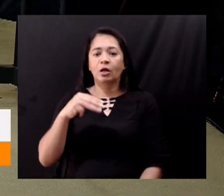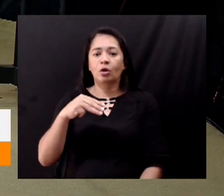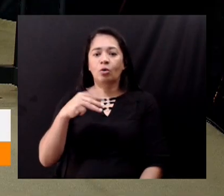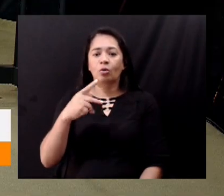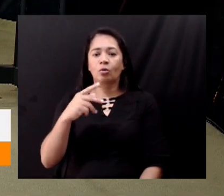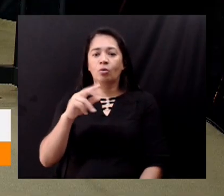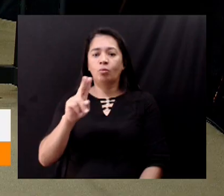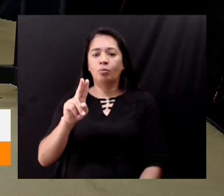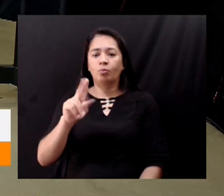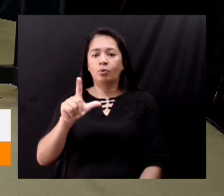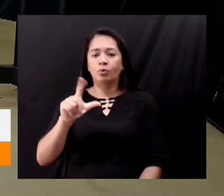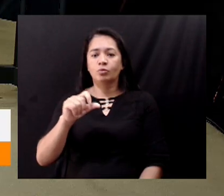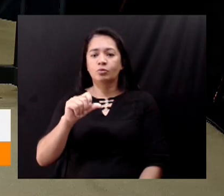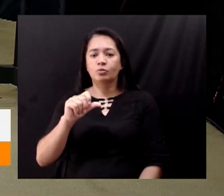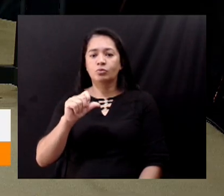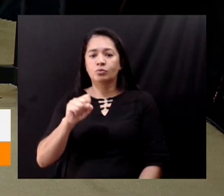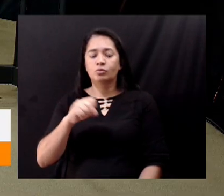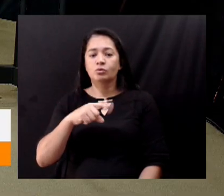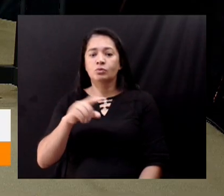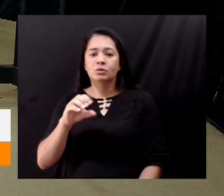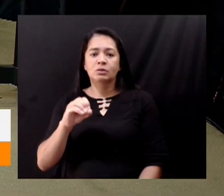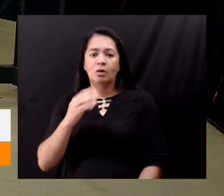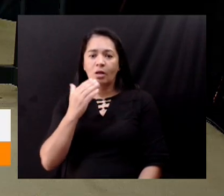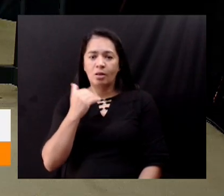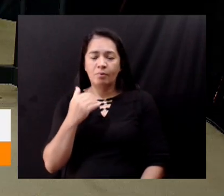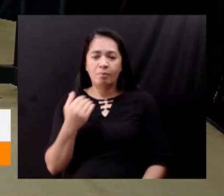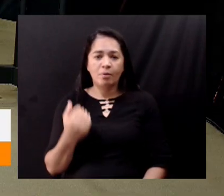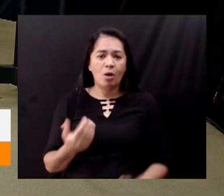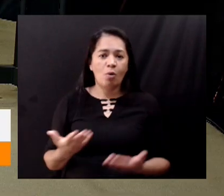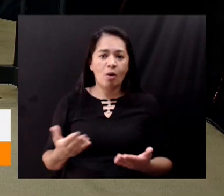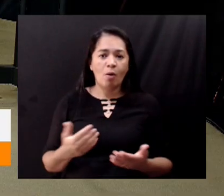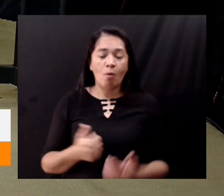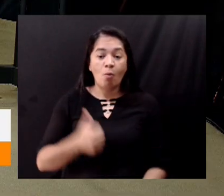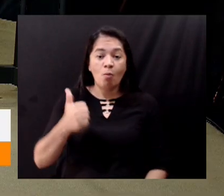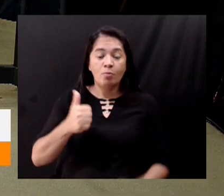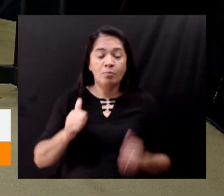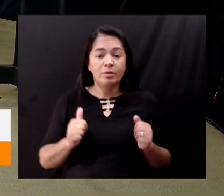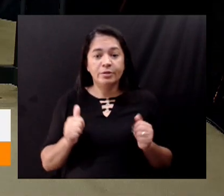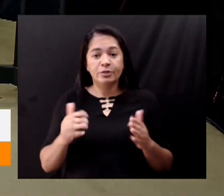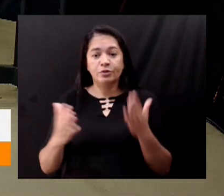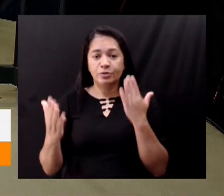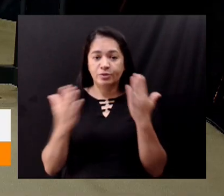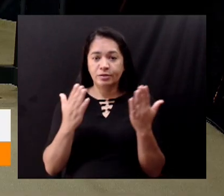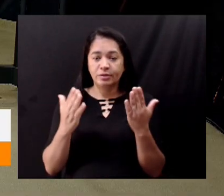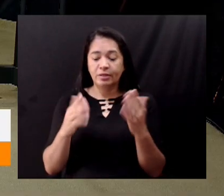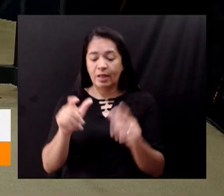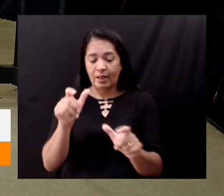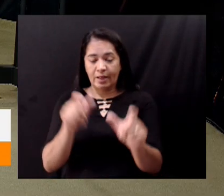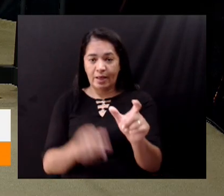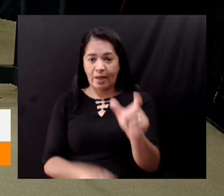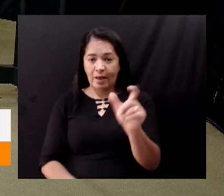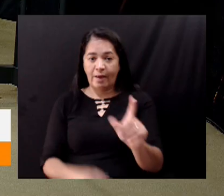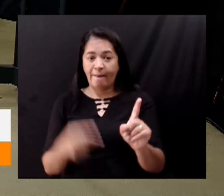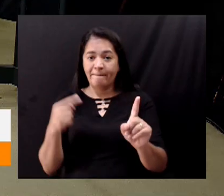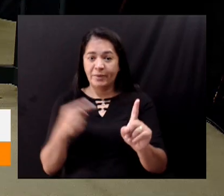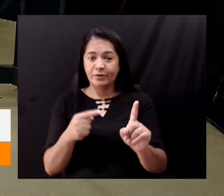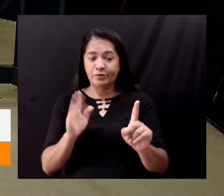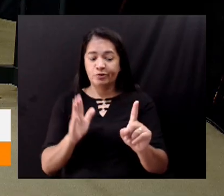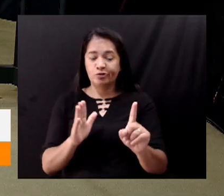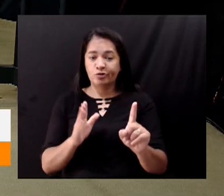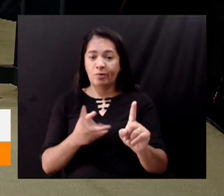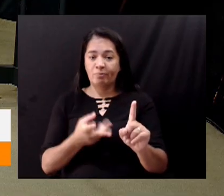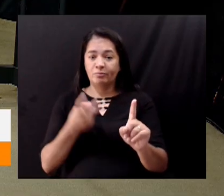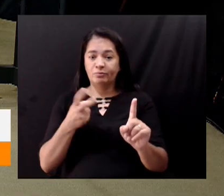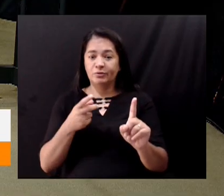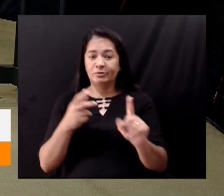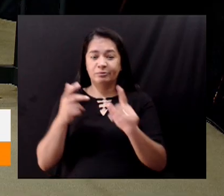passo na psicologia para tratar uma pessoa que é diagnosticada com esses transtornos? É assim que a gente